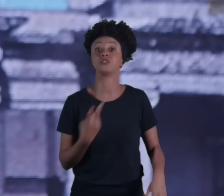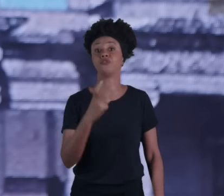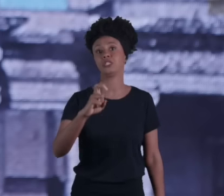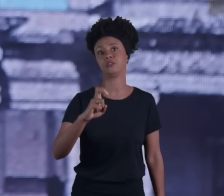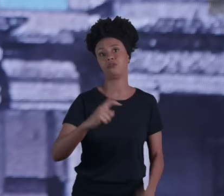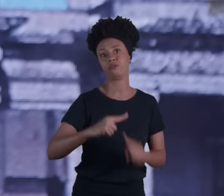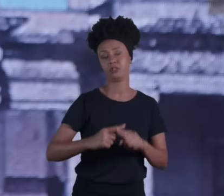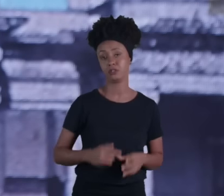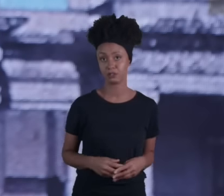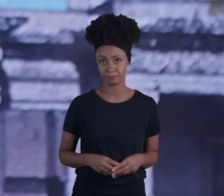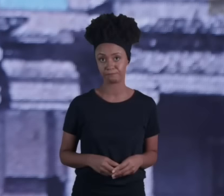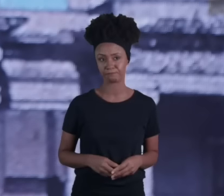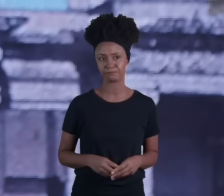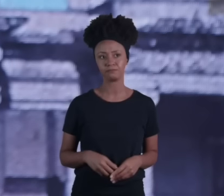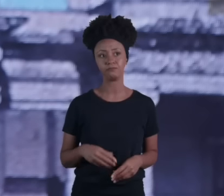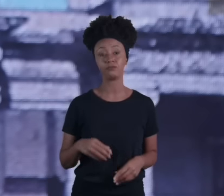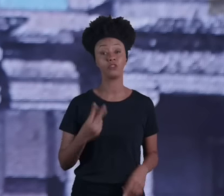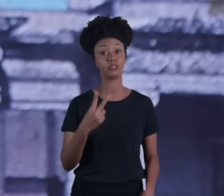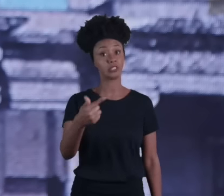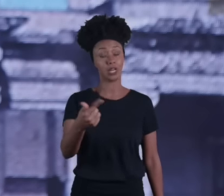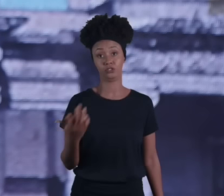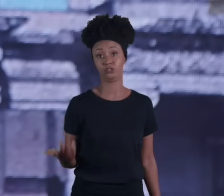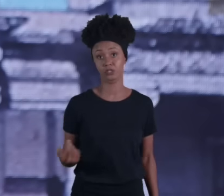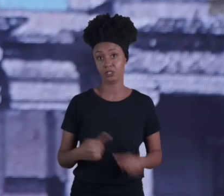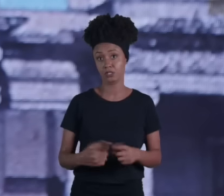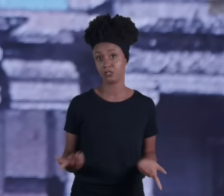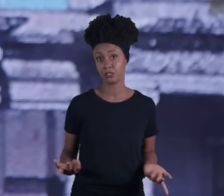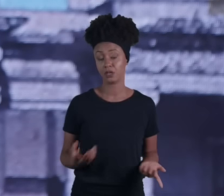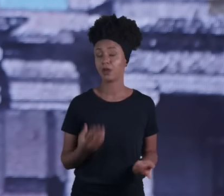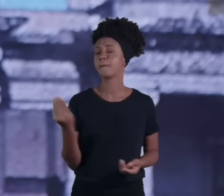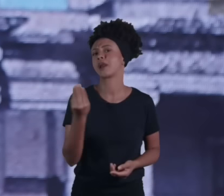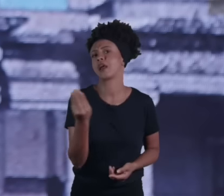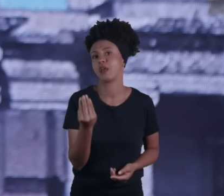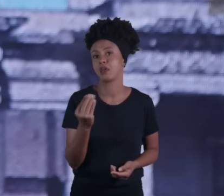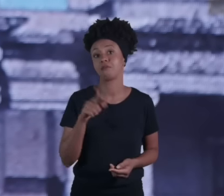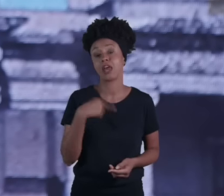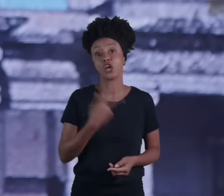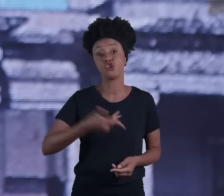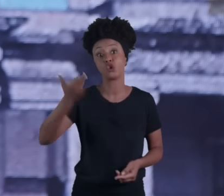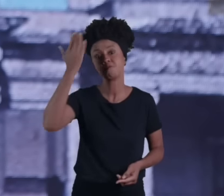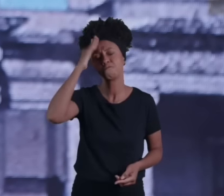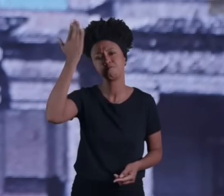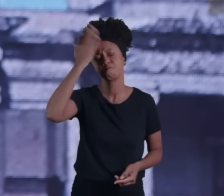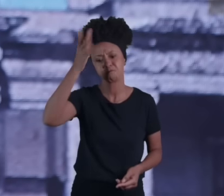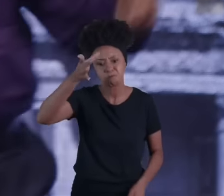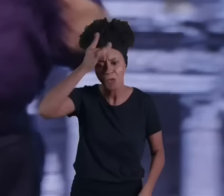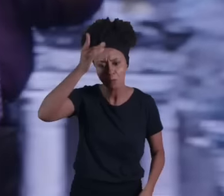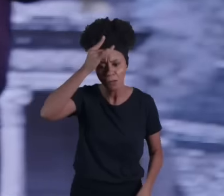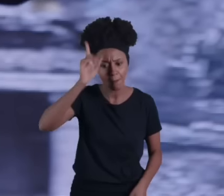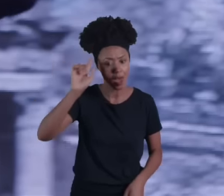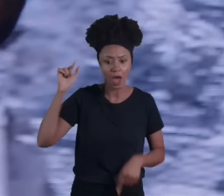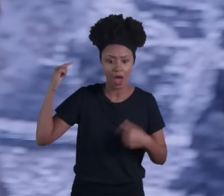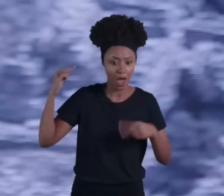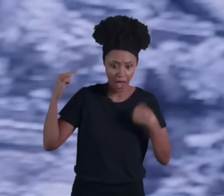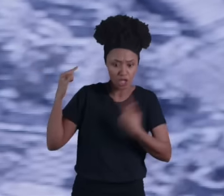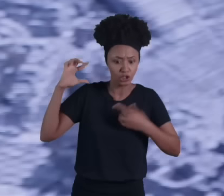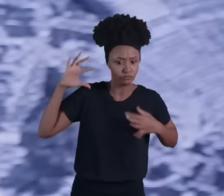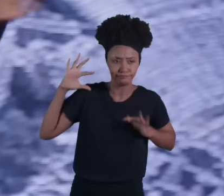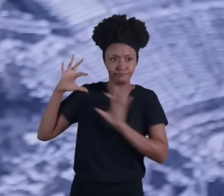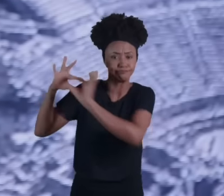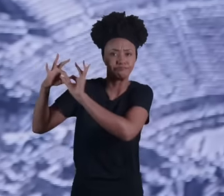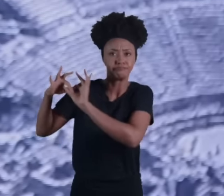nós estamos ligados em Cristo, nós estamos nele. Todas as vezes que aparece